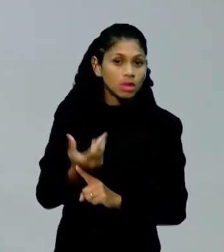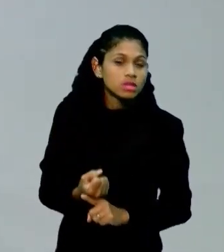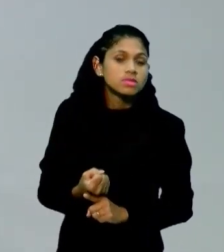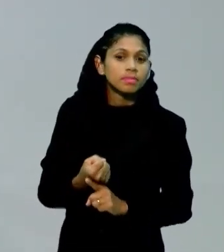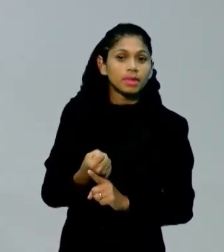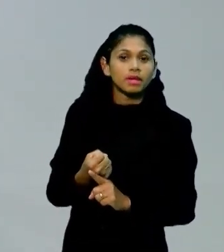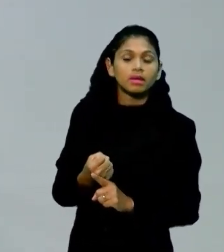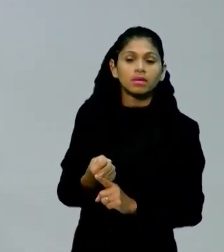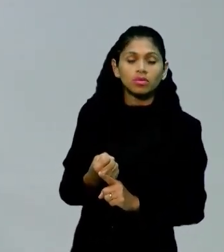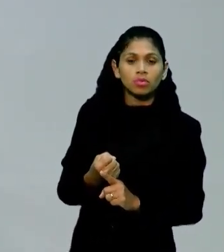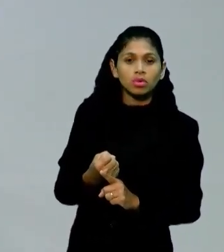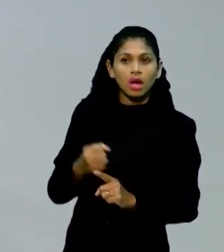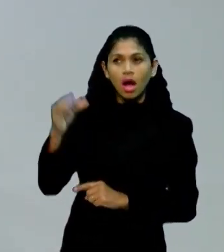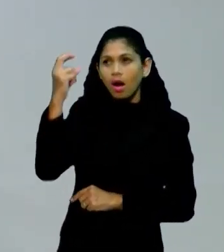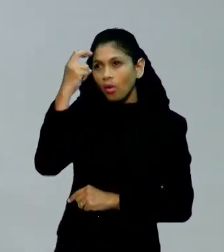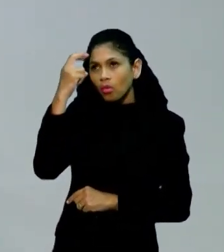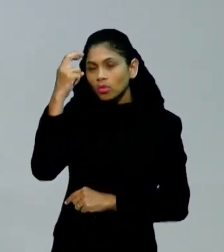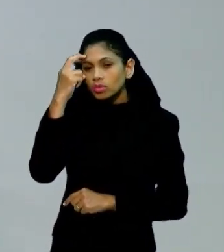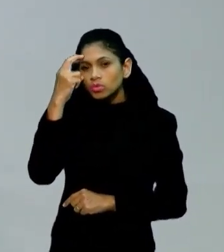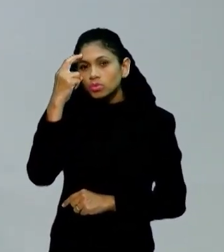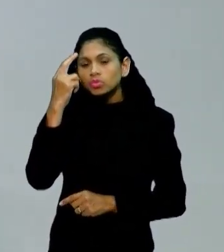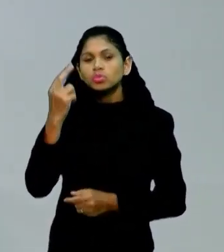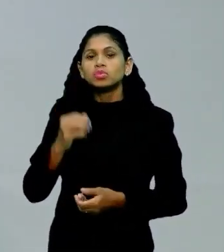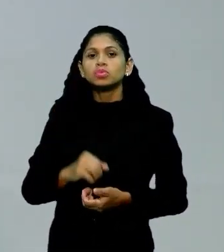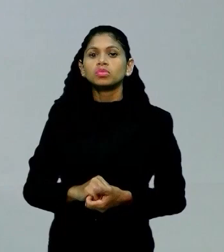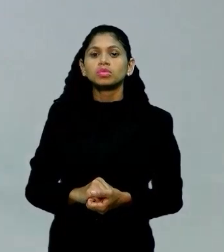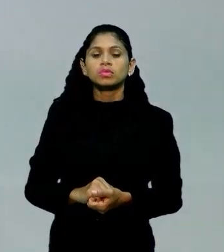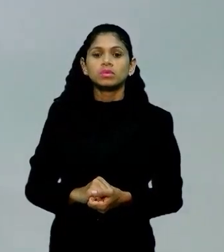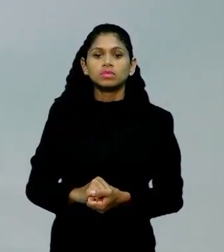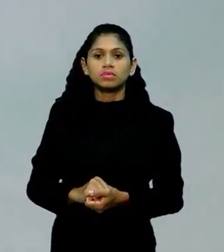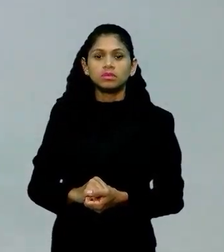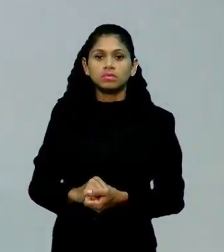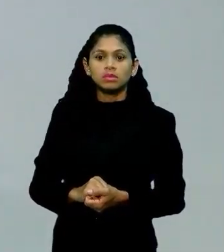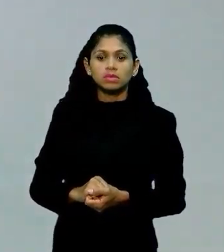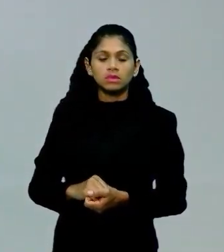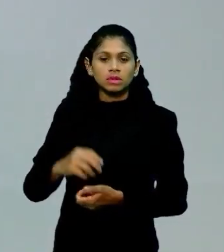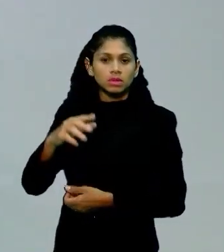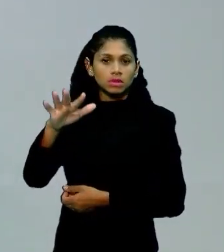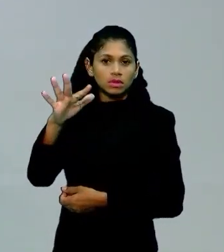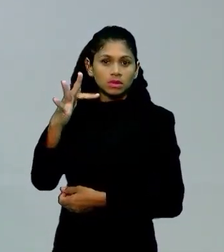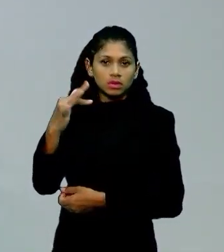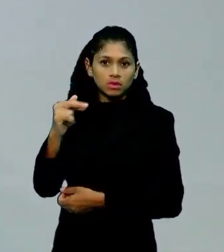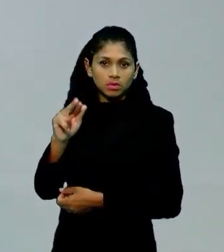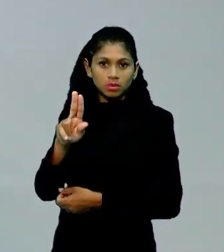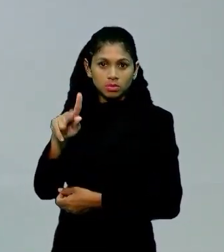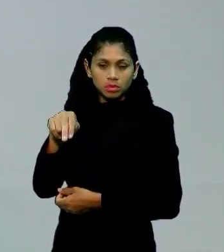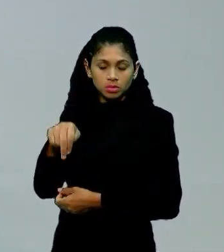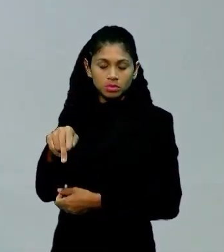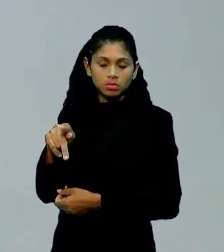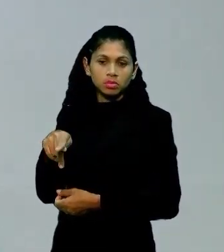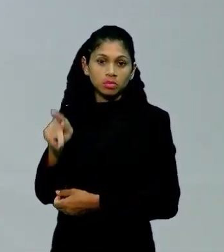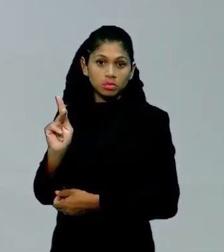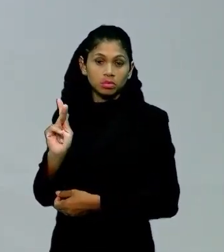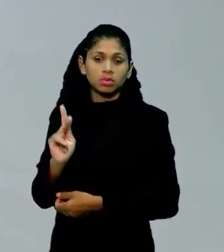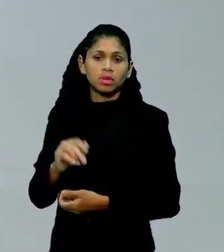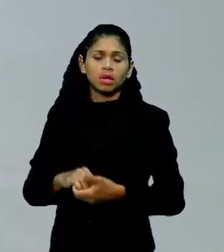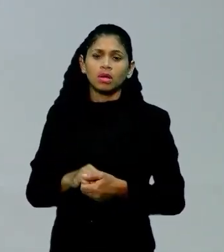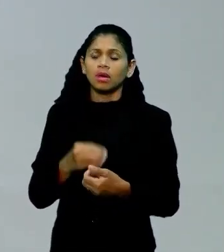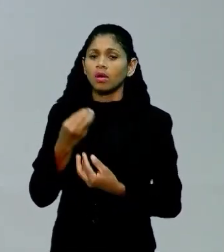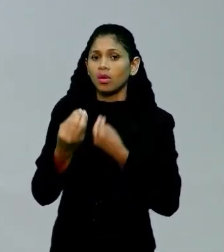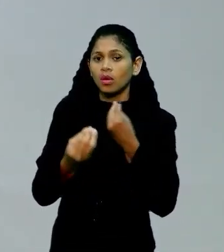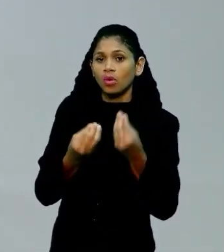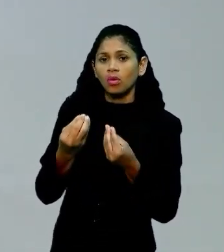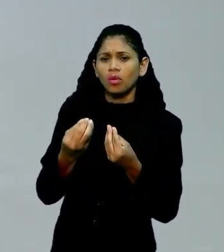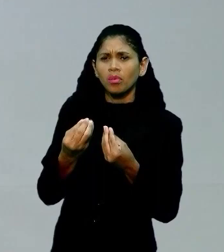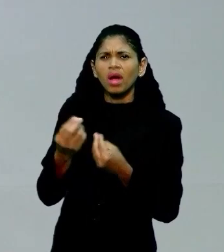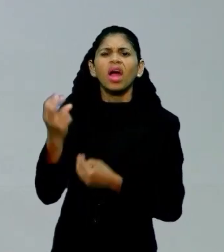abordar a cultura deixa eu ver o funk o funk ah o funk Ah que delícia o funk ah não funk é